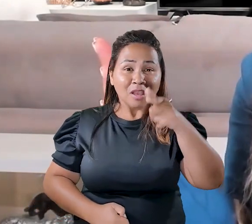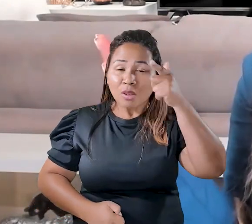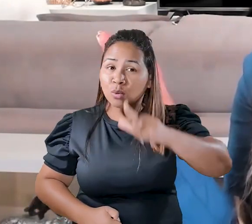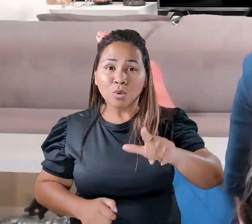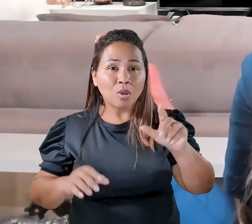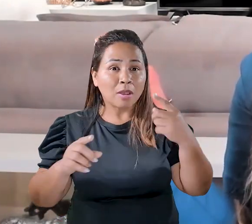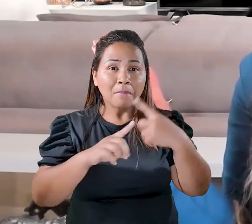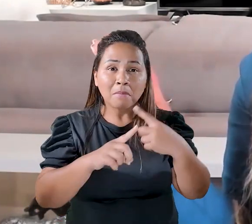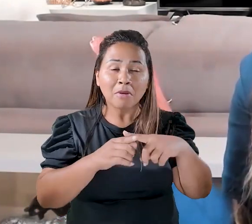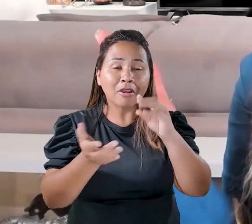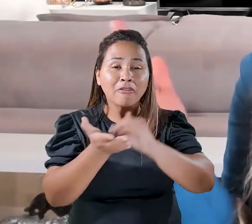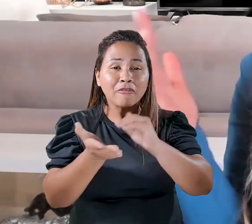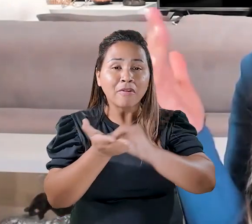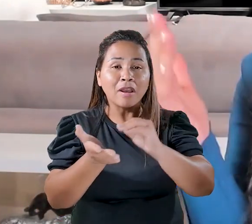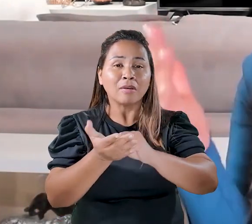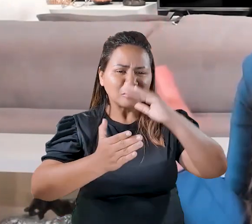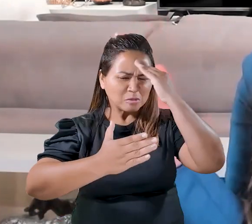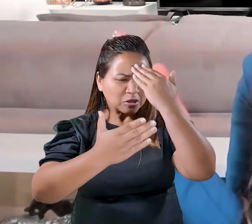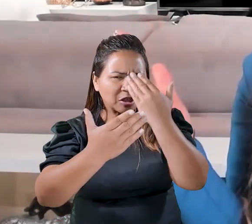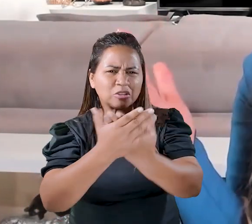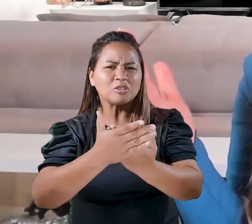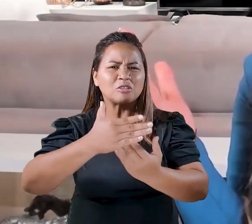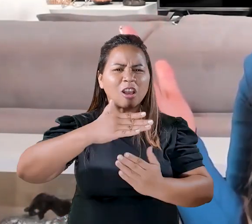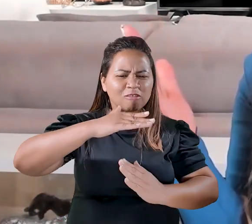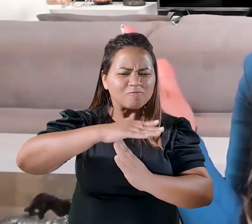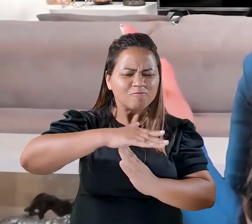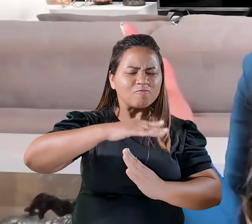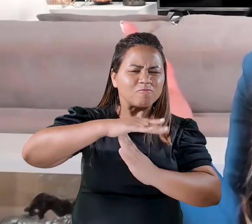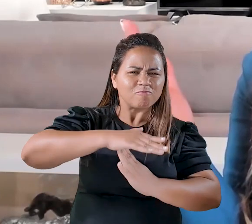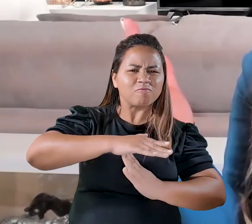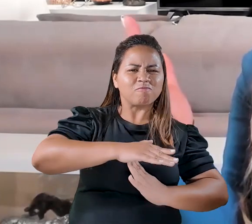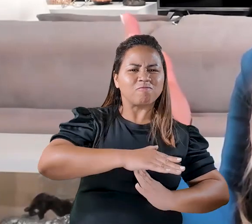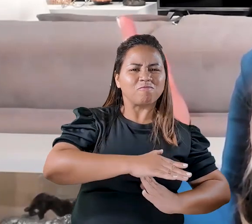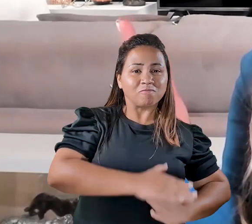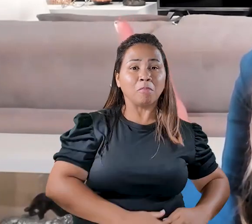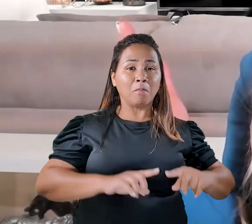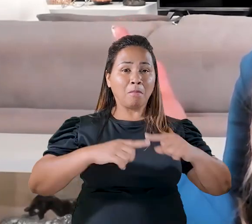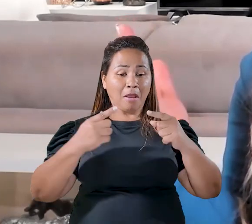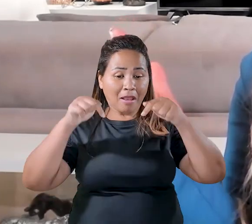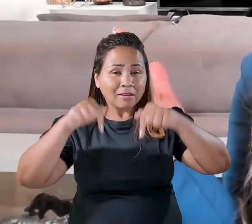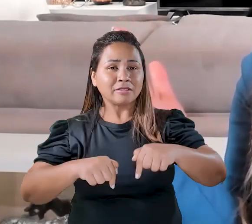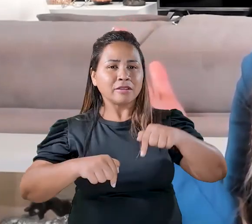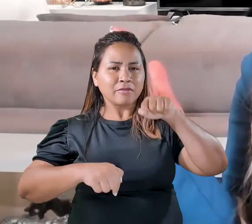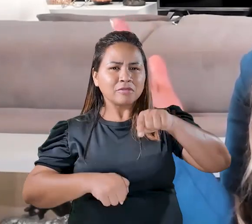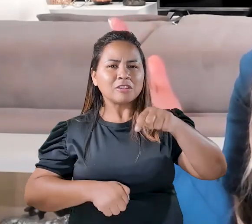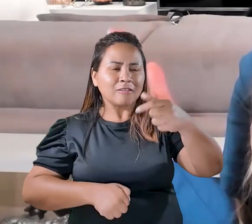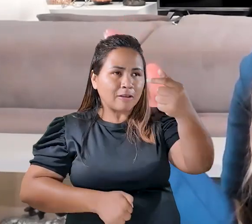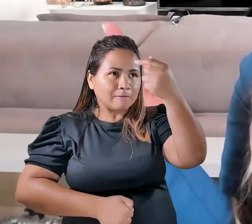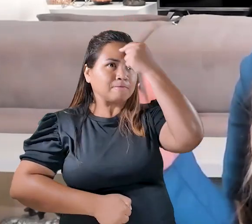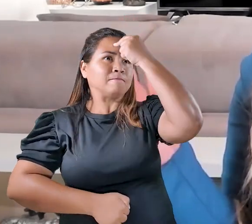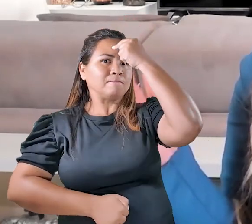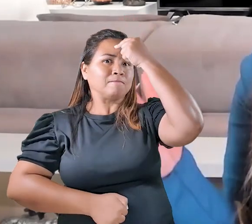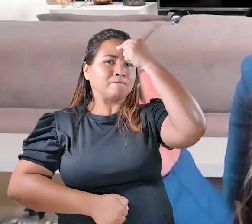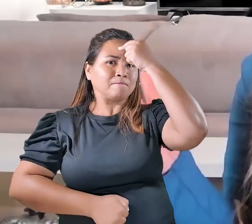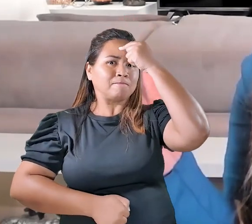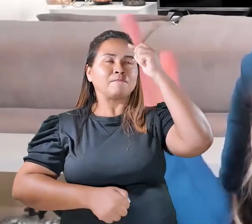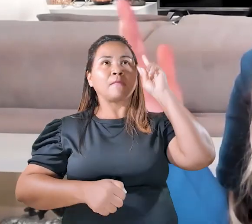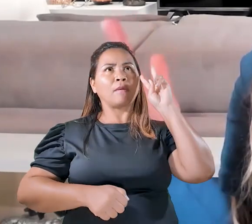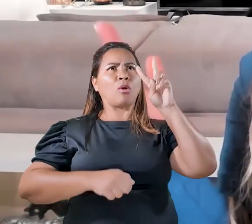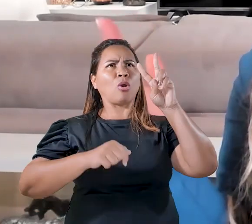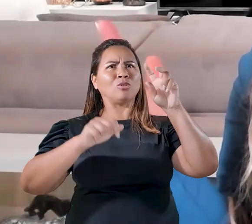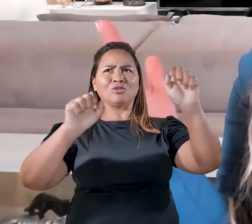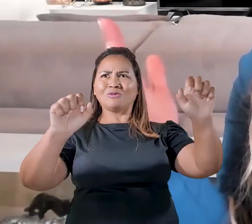você limpou, que você está limpando, que você está tomando consciência. Olha para esse sonho e diga: isto é